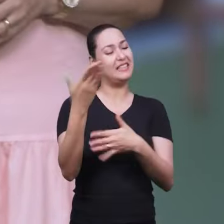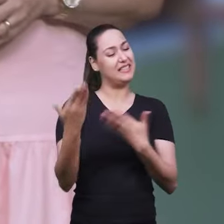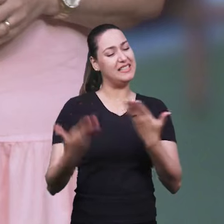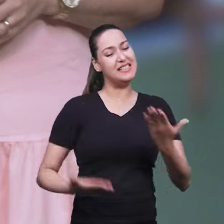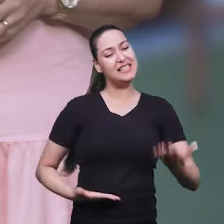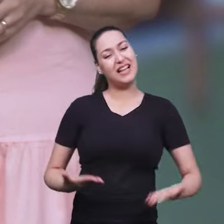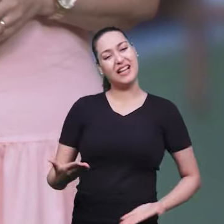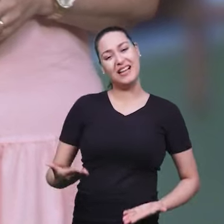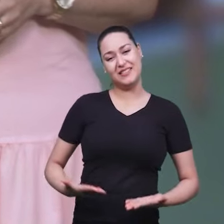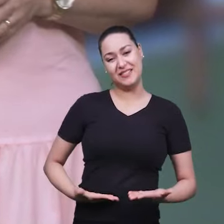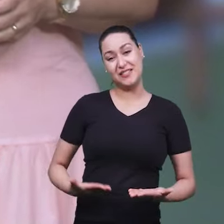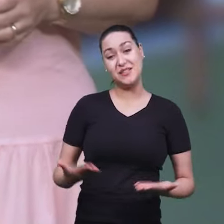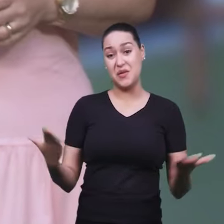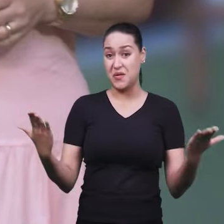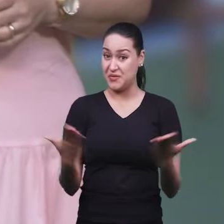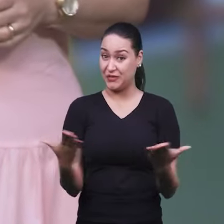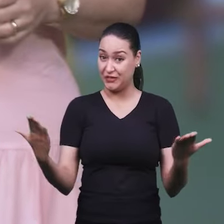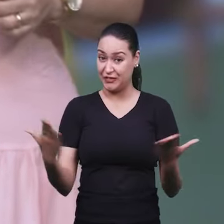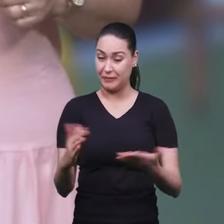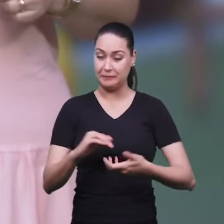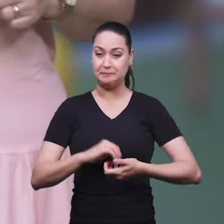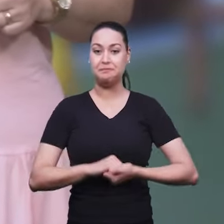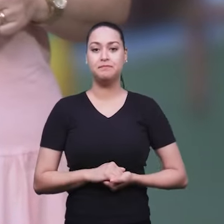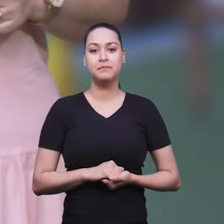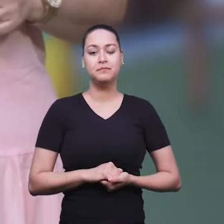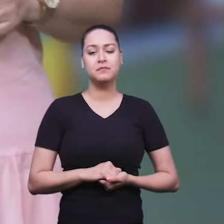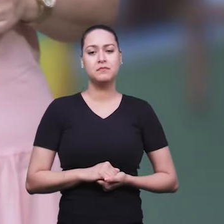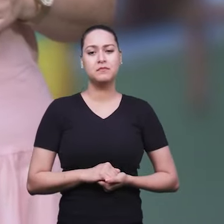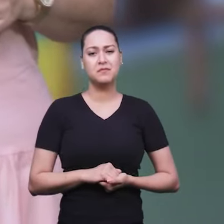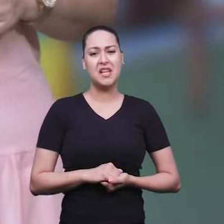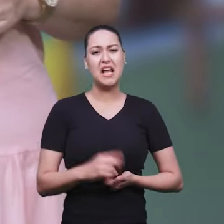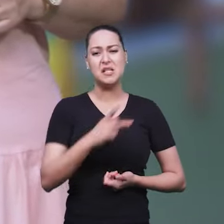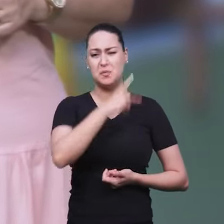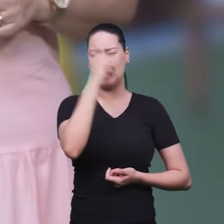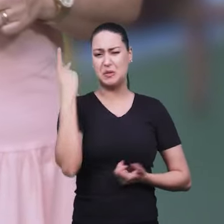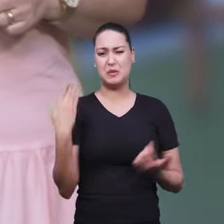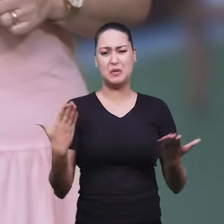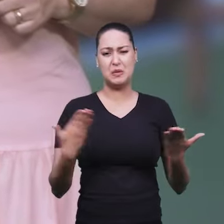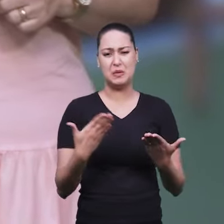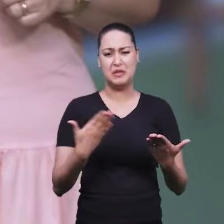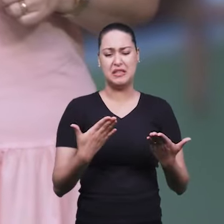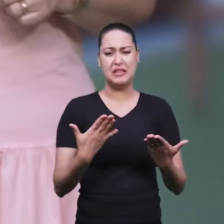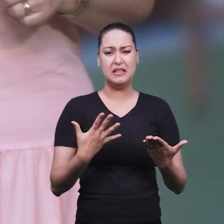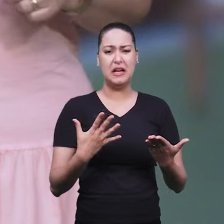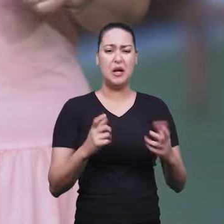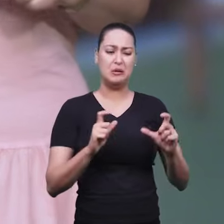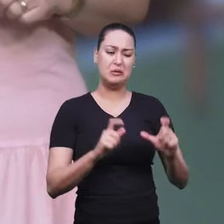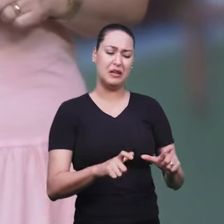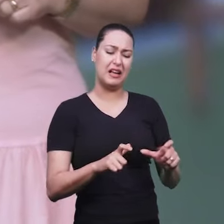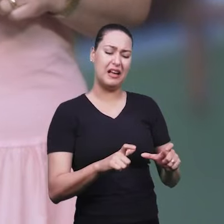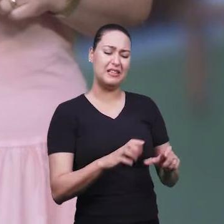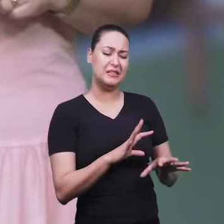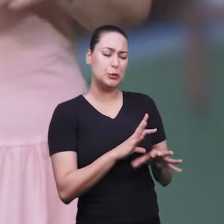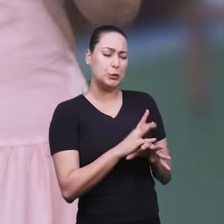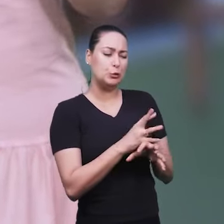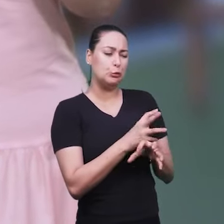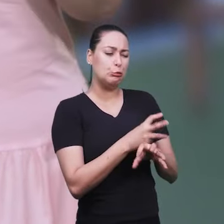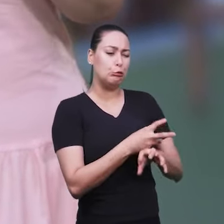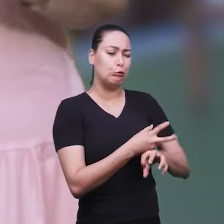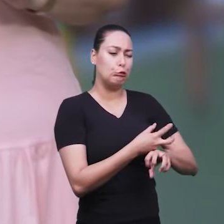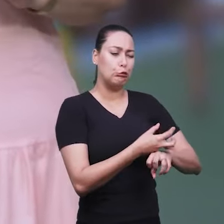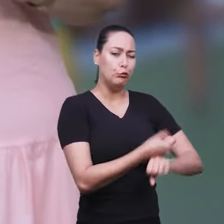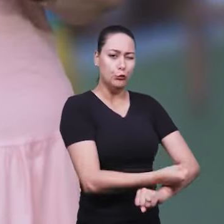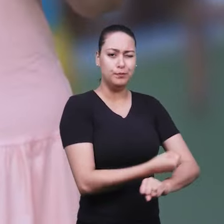nestes últimos dias. Muitos hoje estão em lugares secos. Se você está assim, em